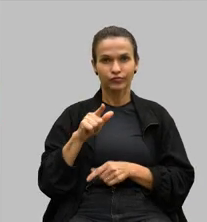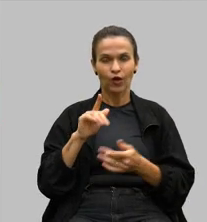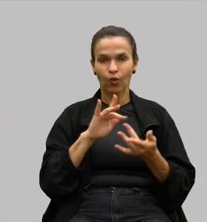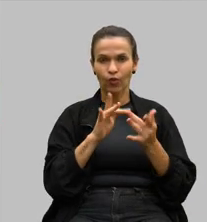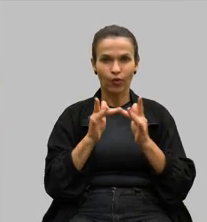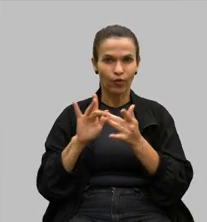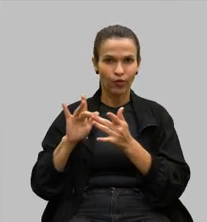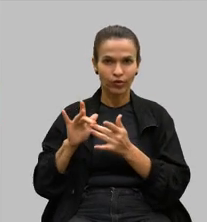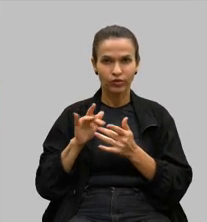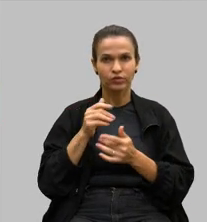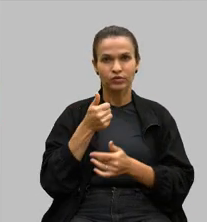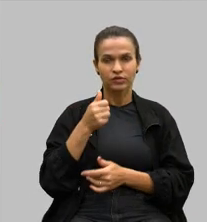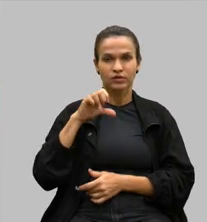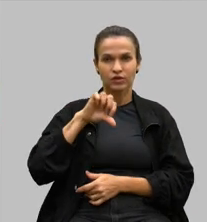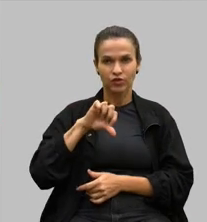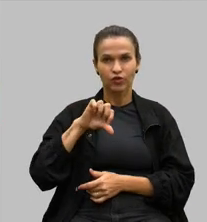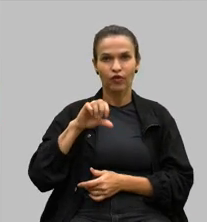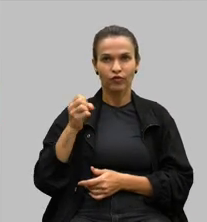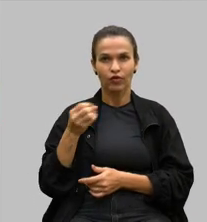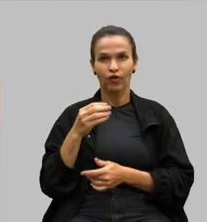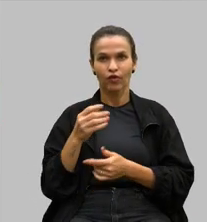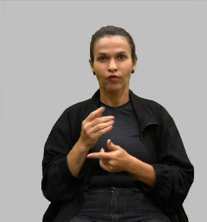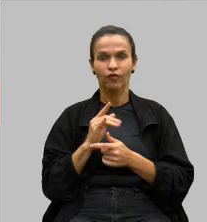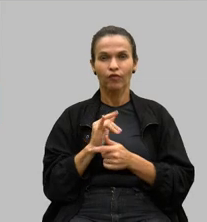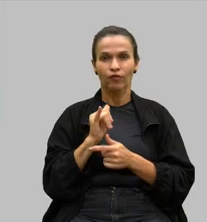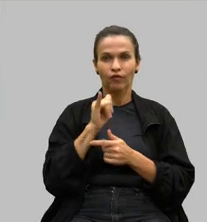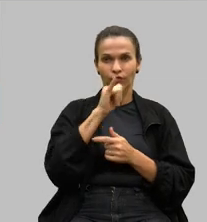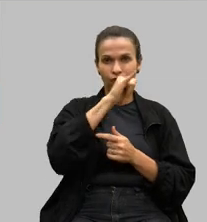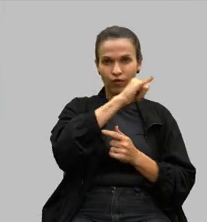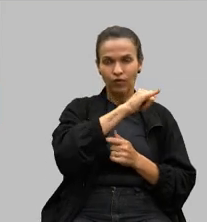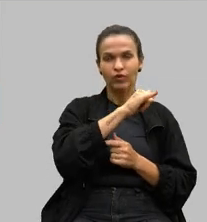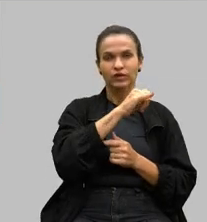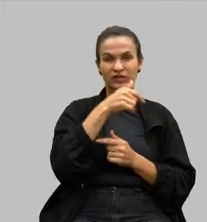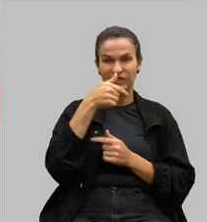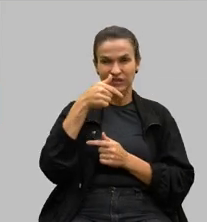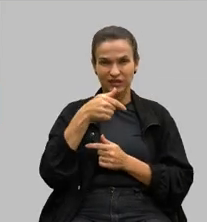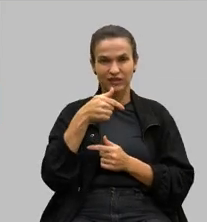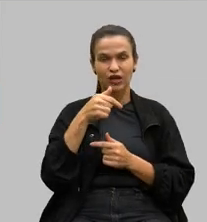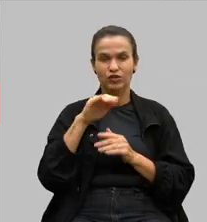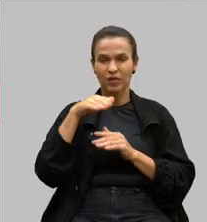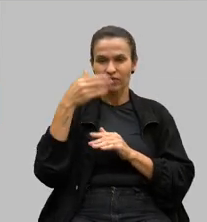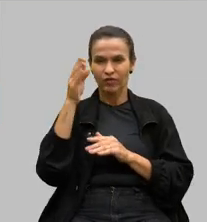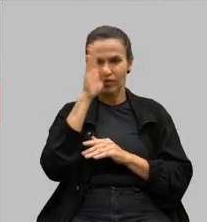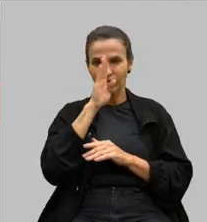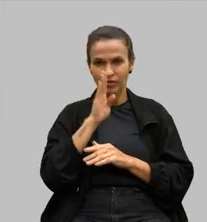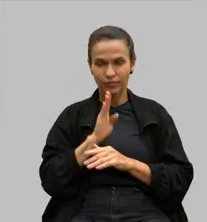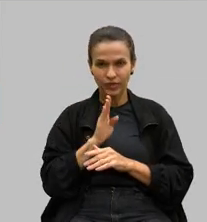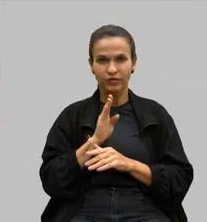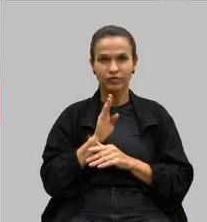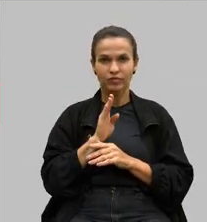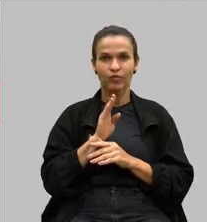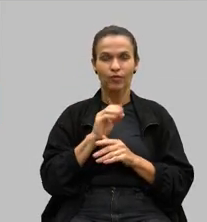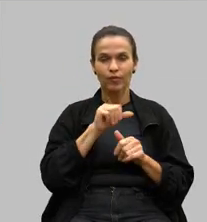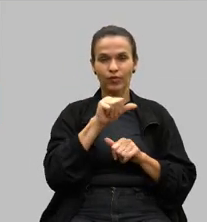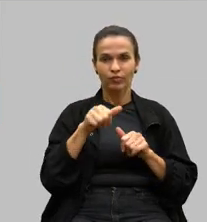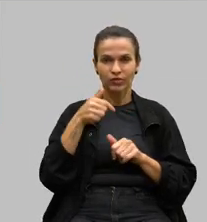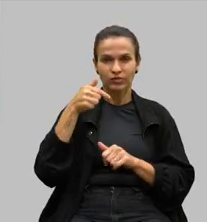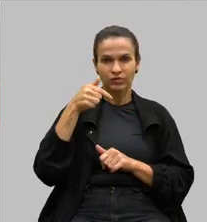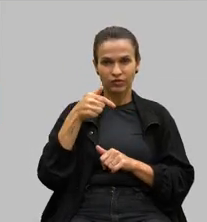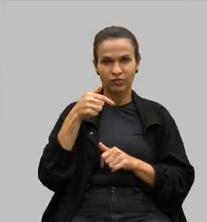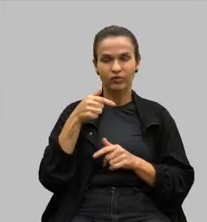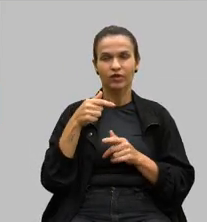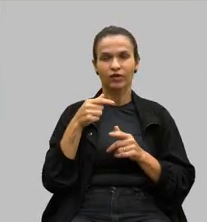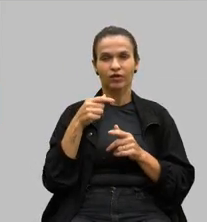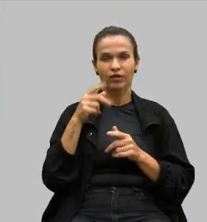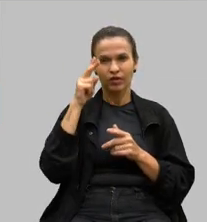19 novos voos em 2023 sendo sete internacionais já tinha falado era dois passou para sete mas eu quero lembrar que foi Bogotá